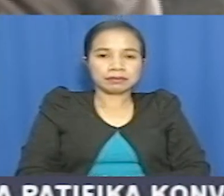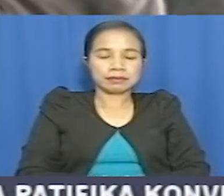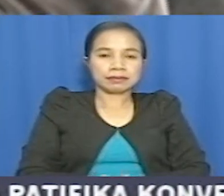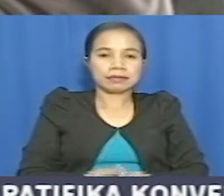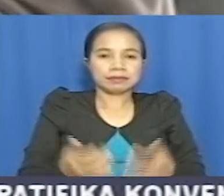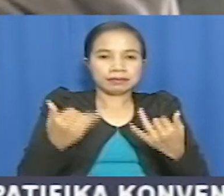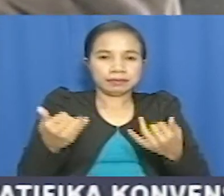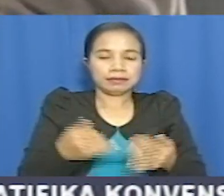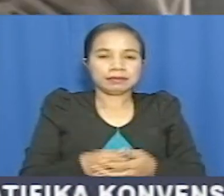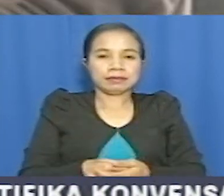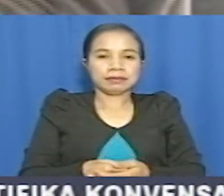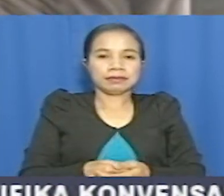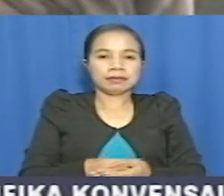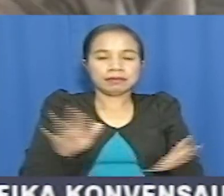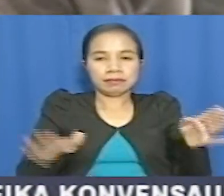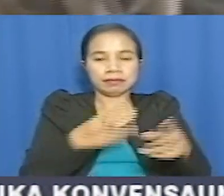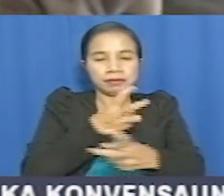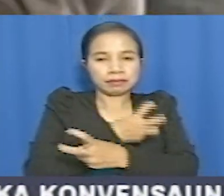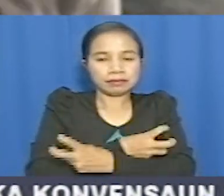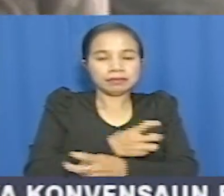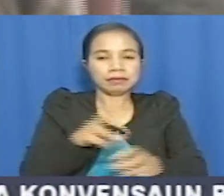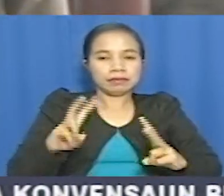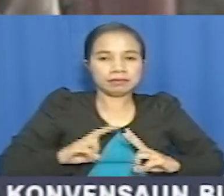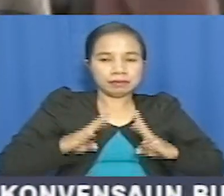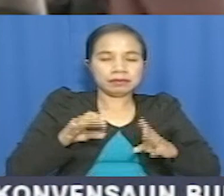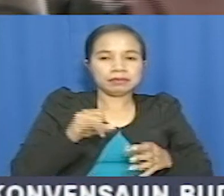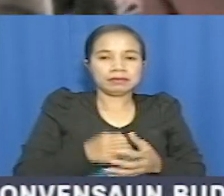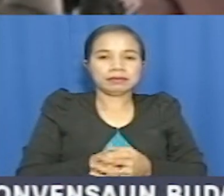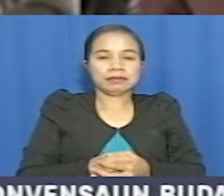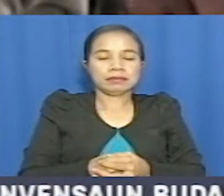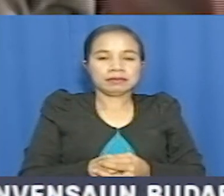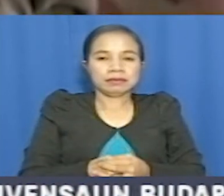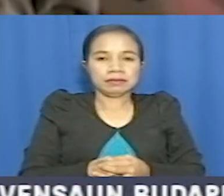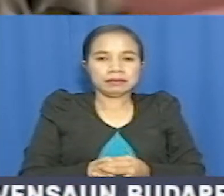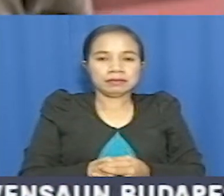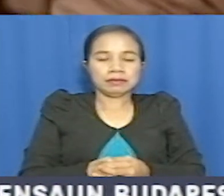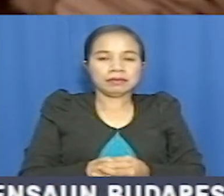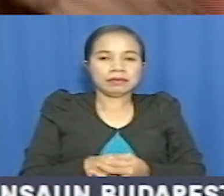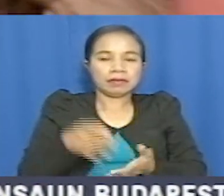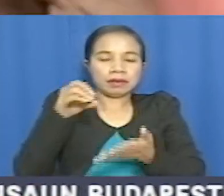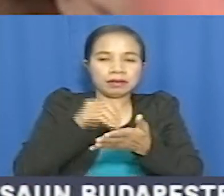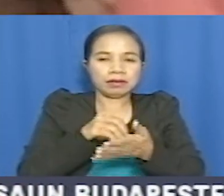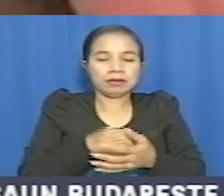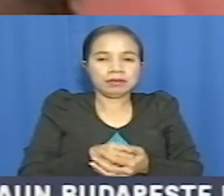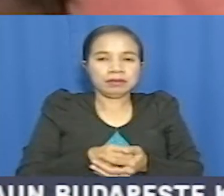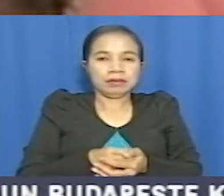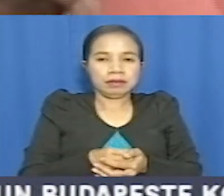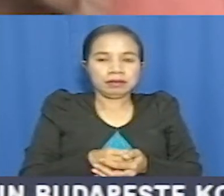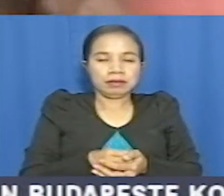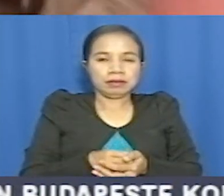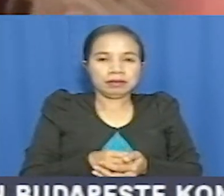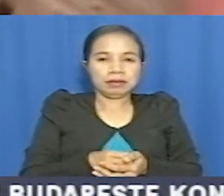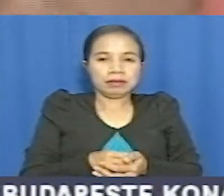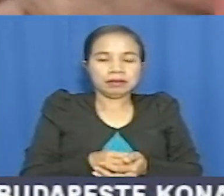Dadang ni Restus Mortai Saudoso Leonardo José da Costa Bixfuik, Rayona ia Osuario de Buai,